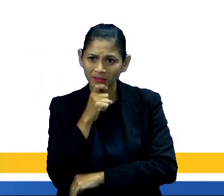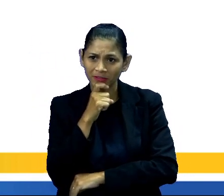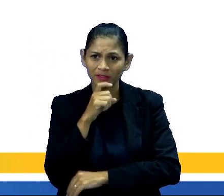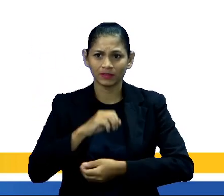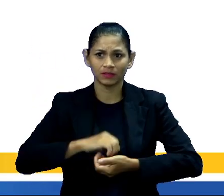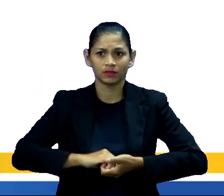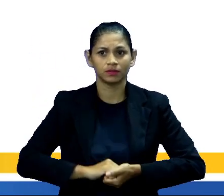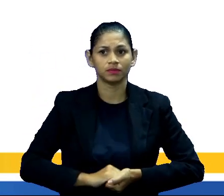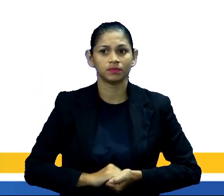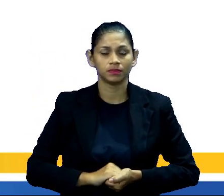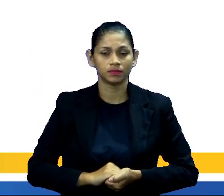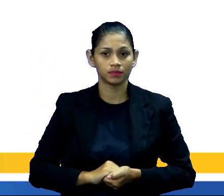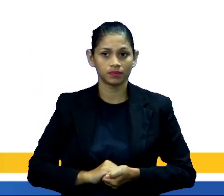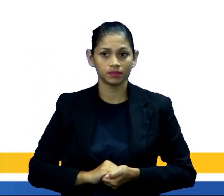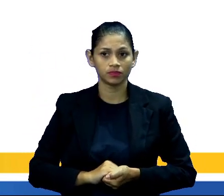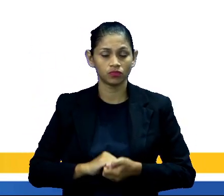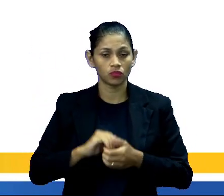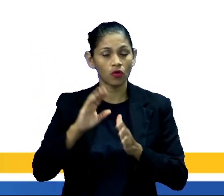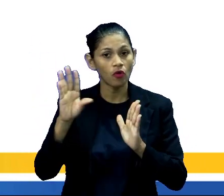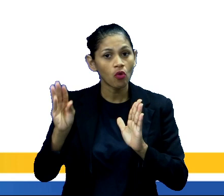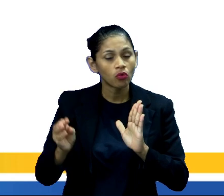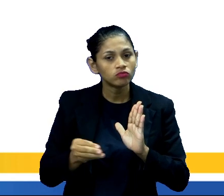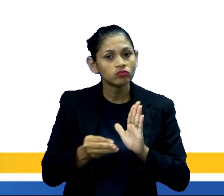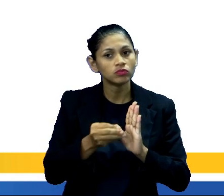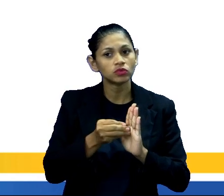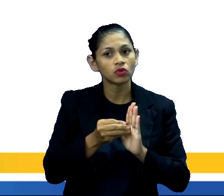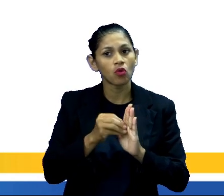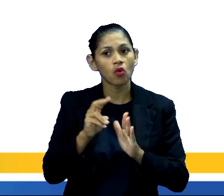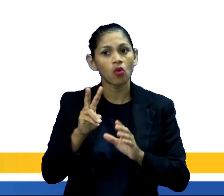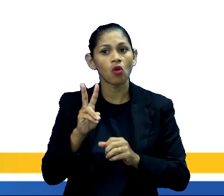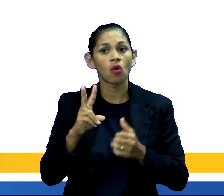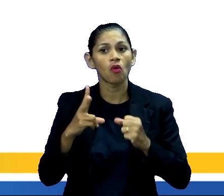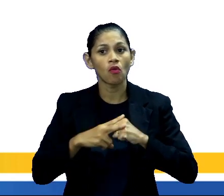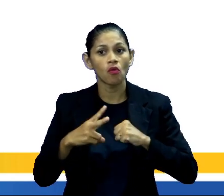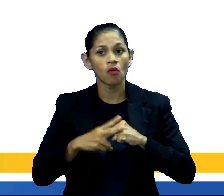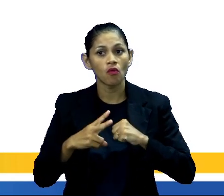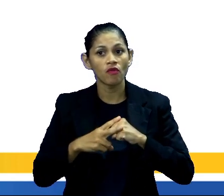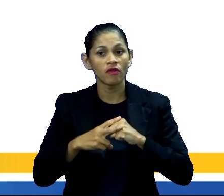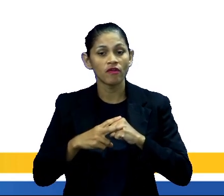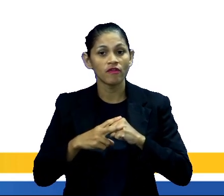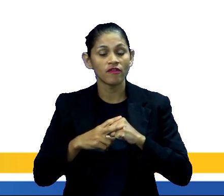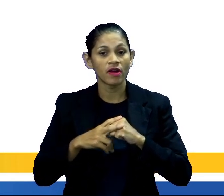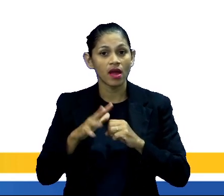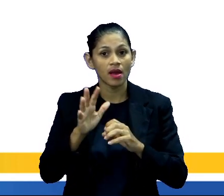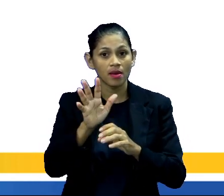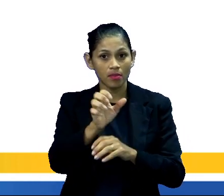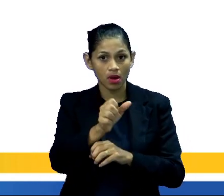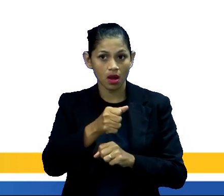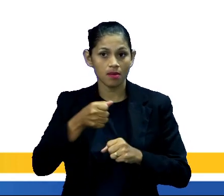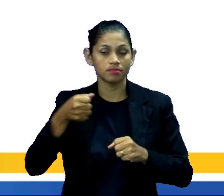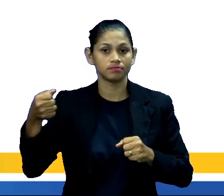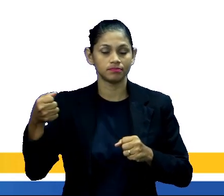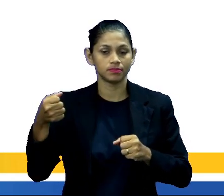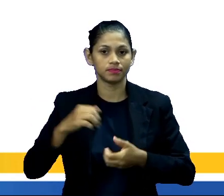aí vocês vão completar com o verbo to open, no caso ali abrir, né, na forma negativa.